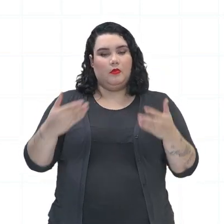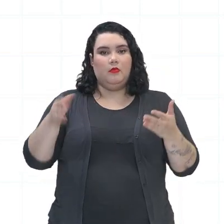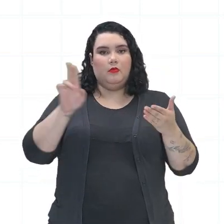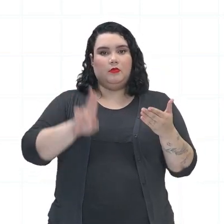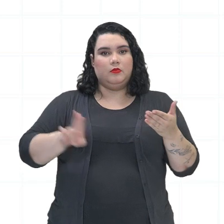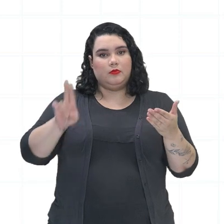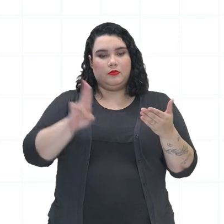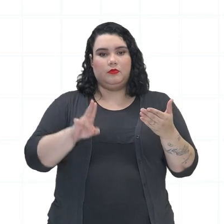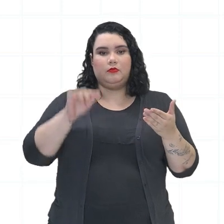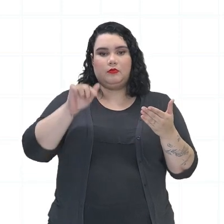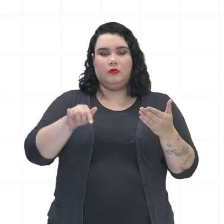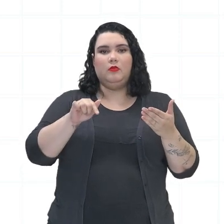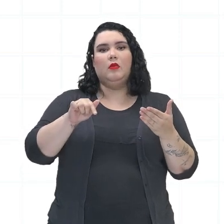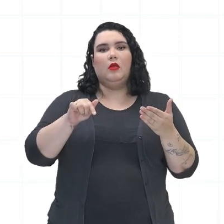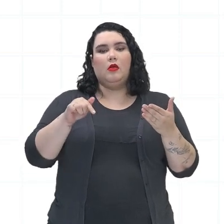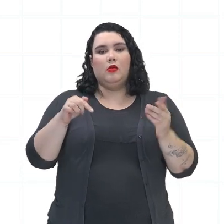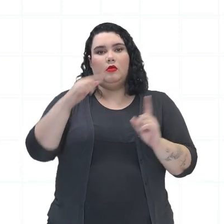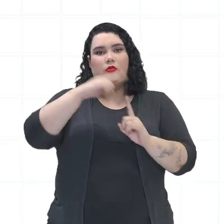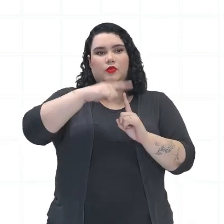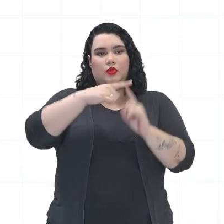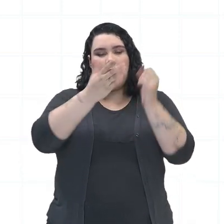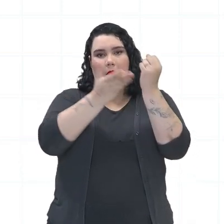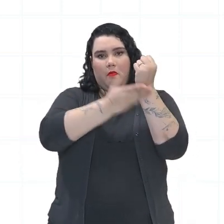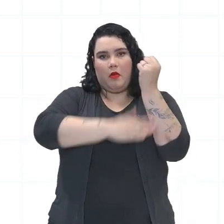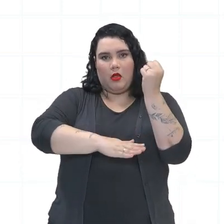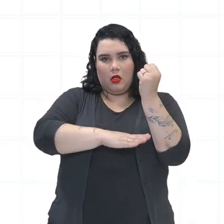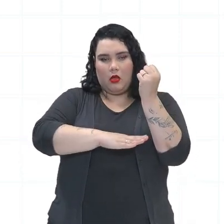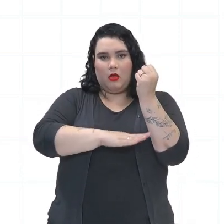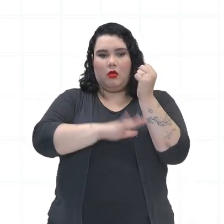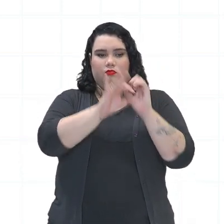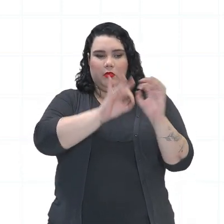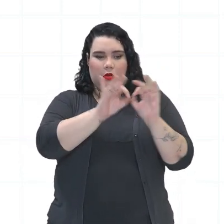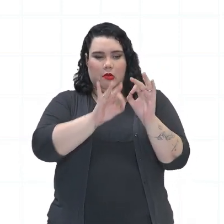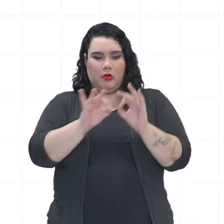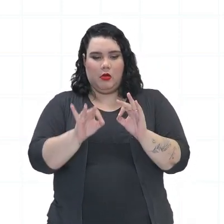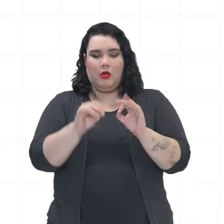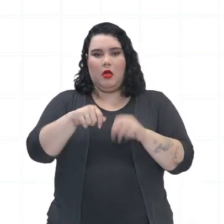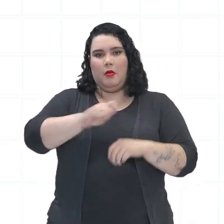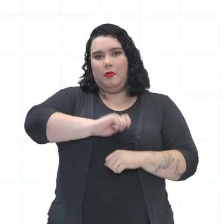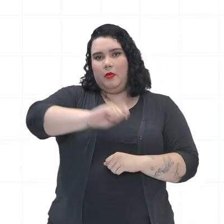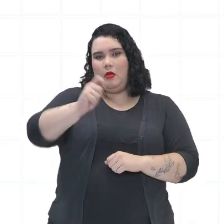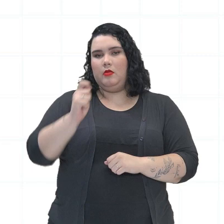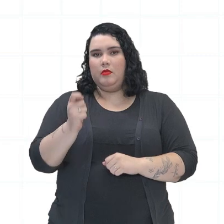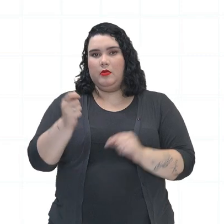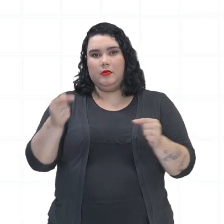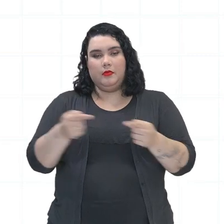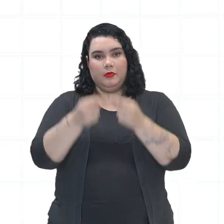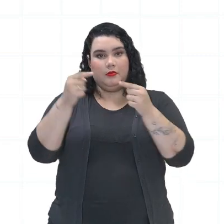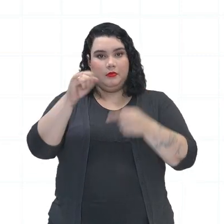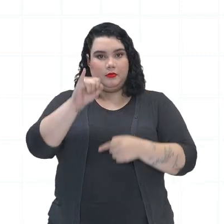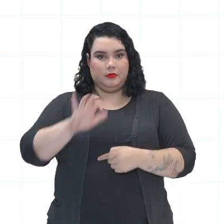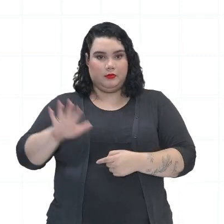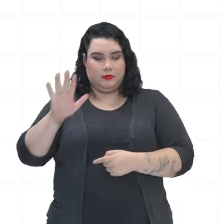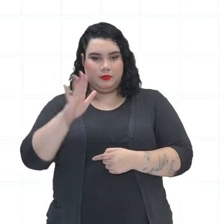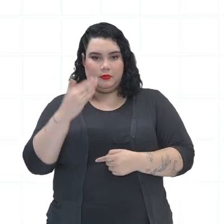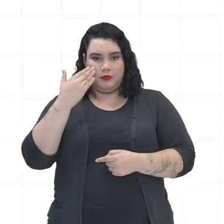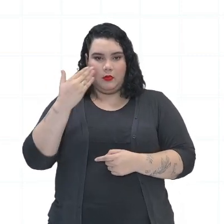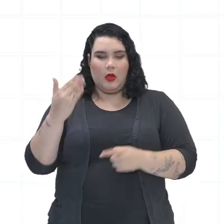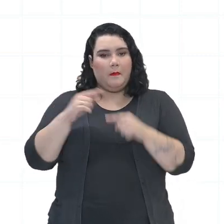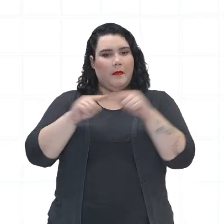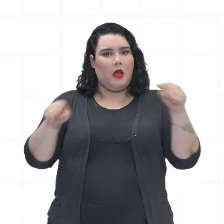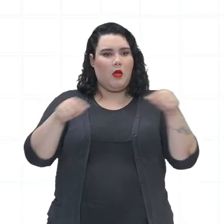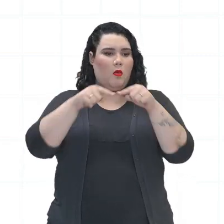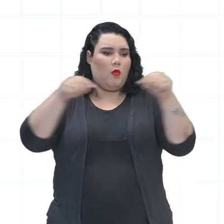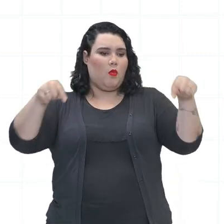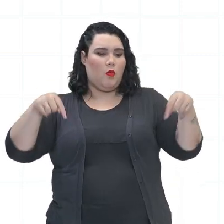utilizavam uma forma de tábua, né? Como raquete, que é como vocês observam aí, mas o restante, a quadra,